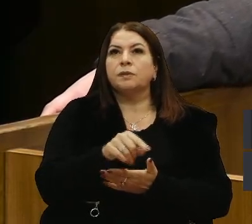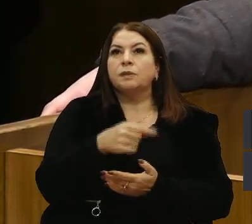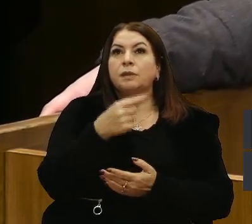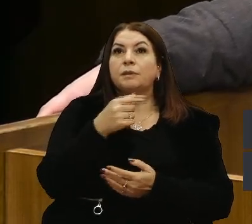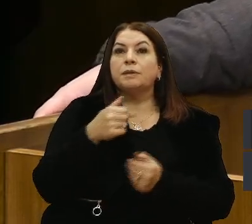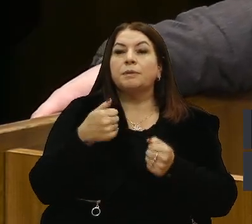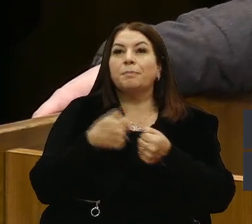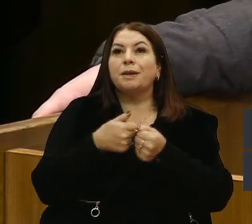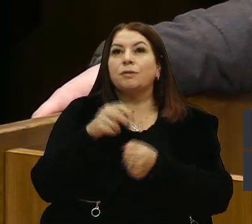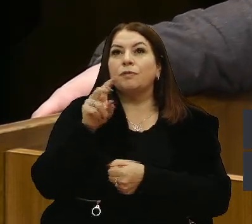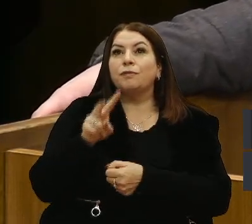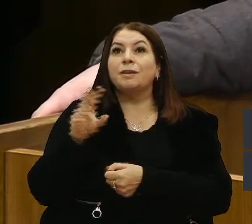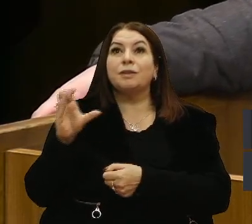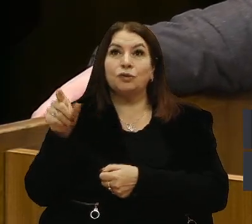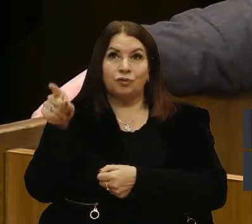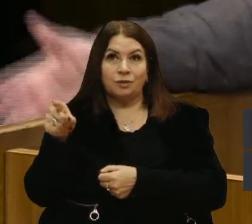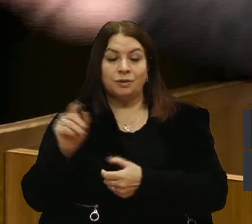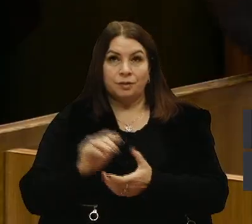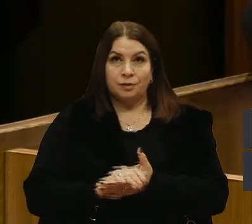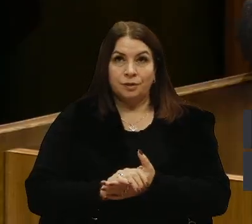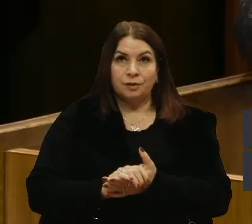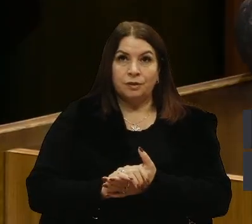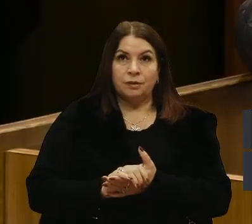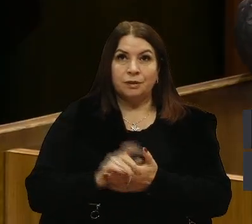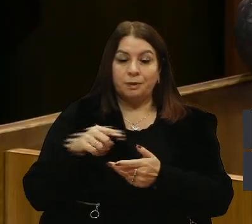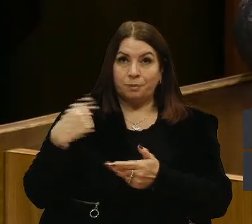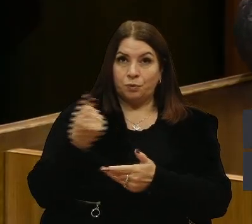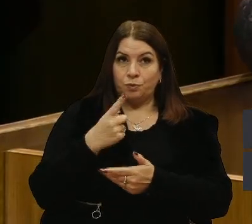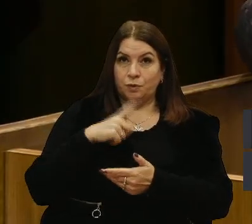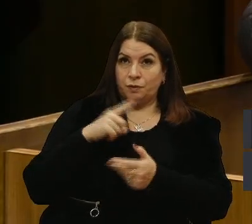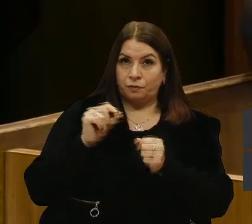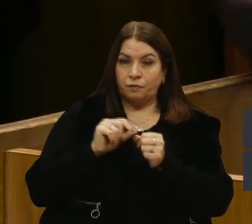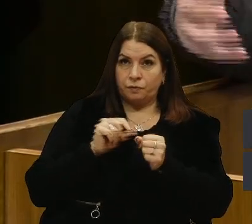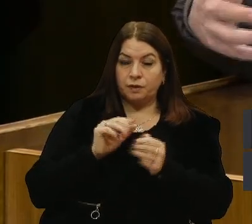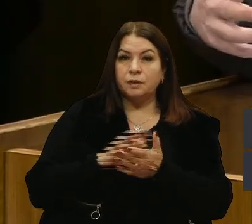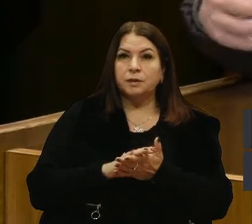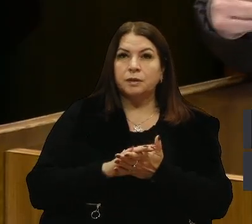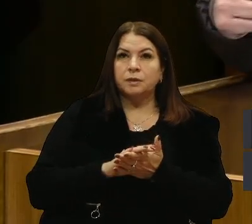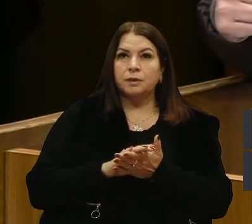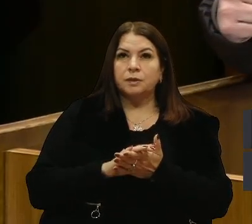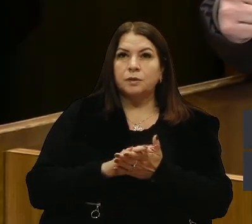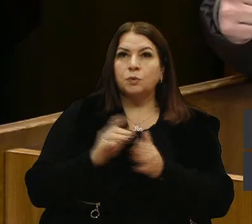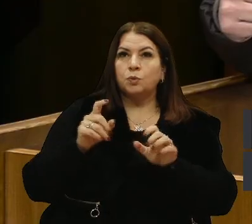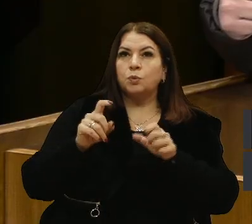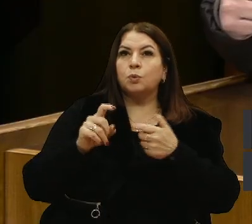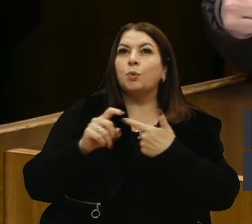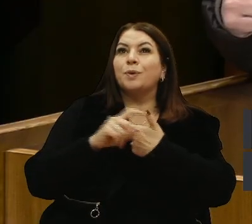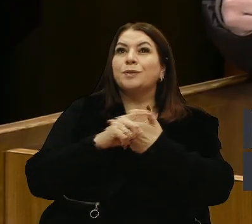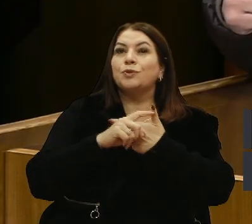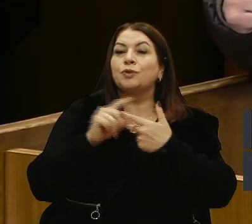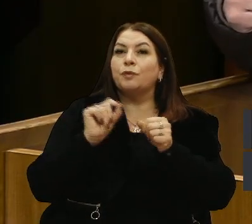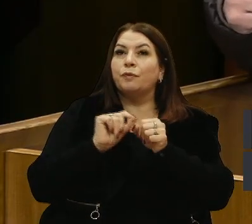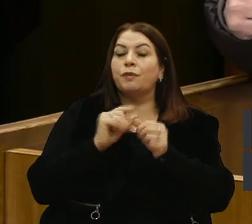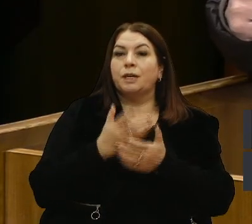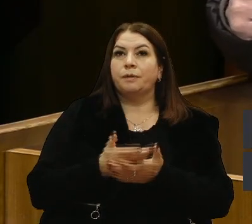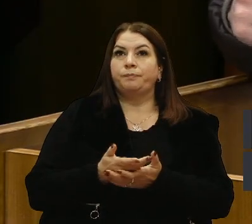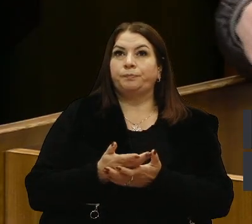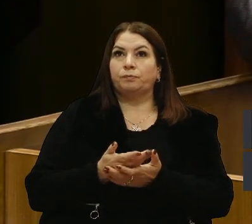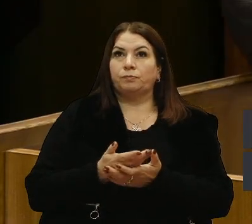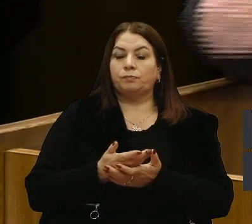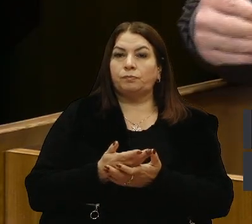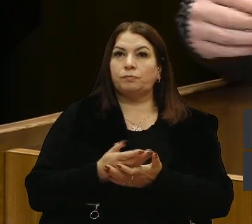em Vila Cristina, né? Aos moldes do que a gente fez, que o Executivo fez com